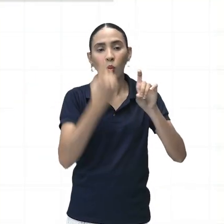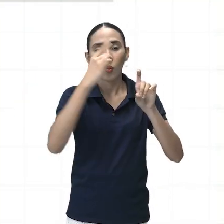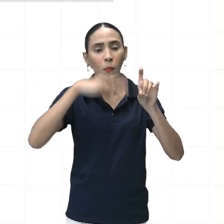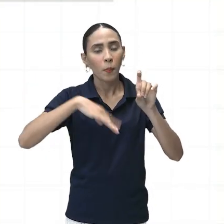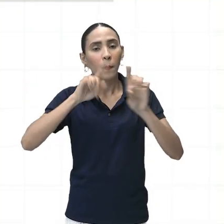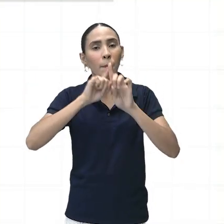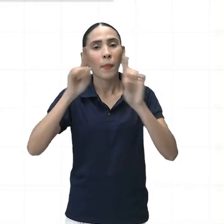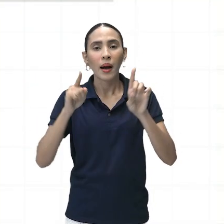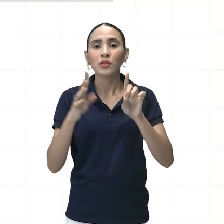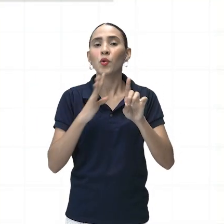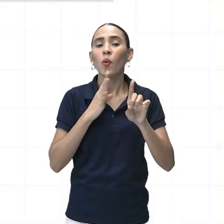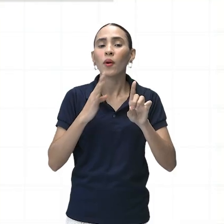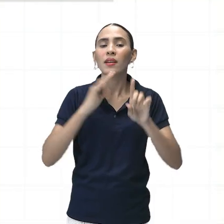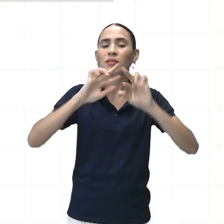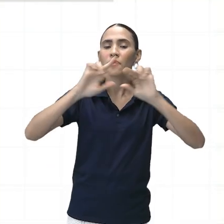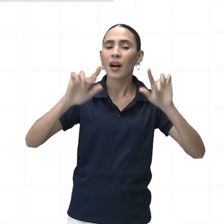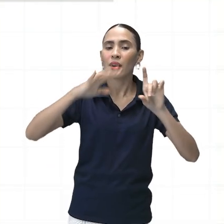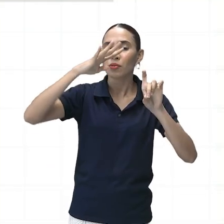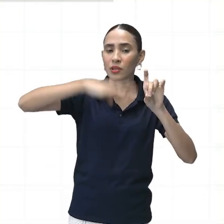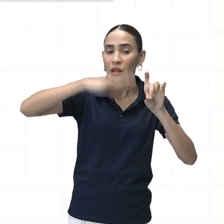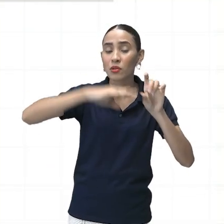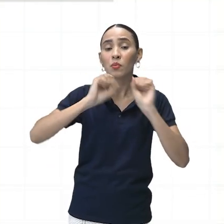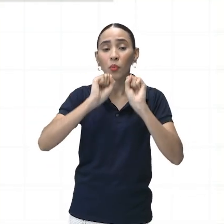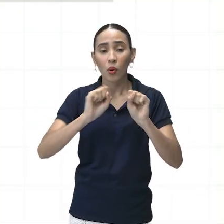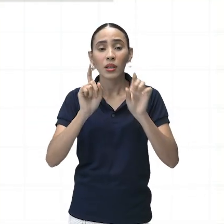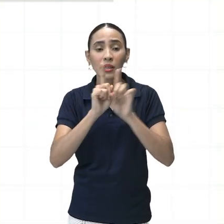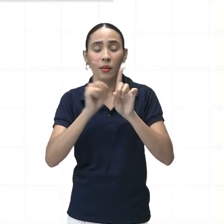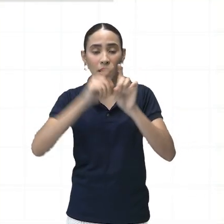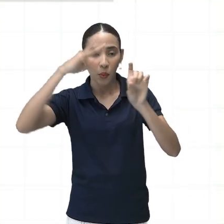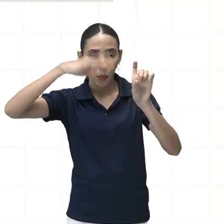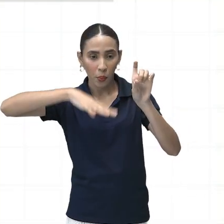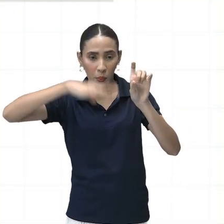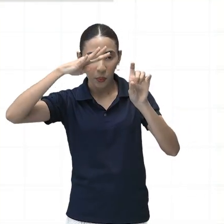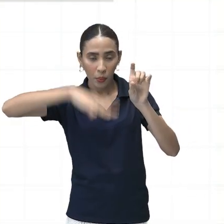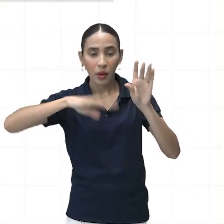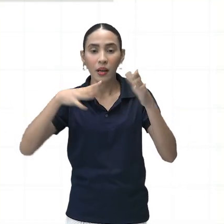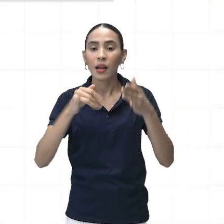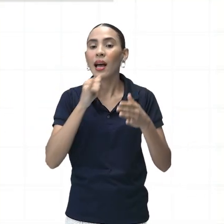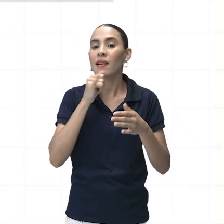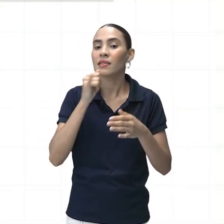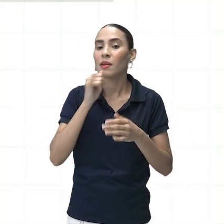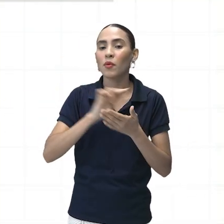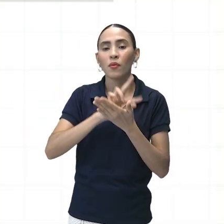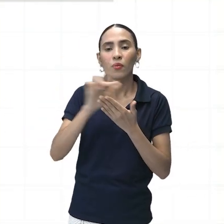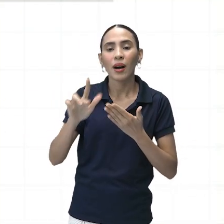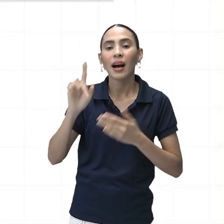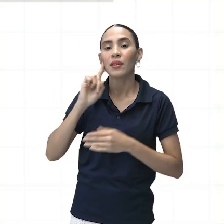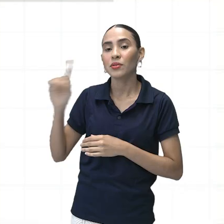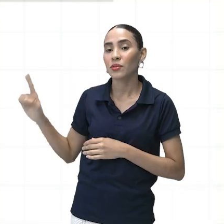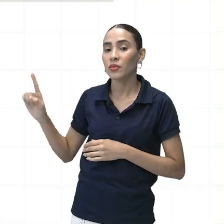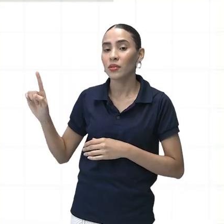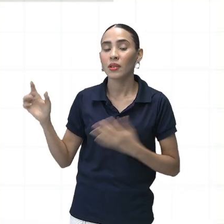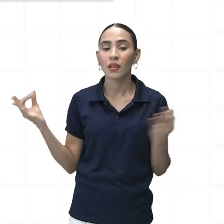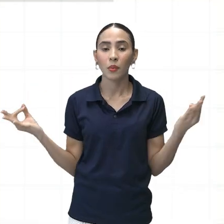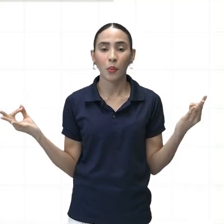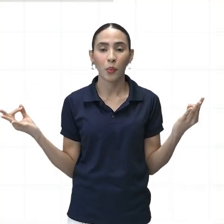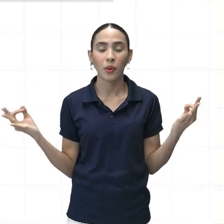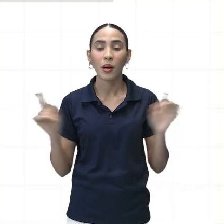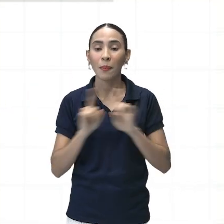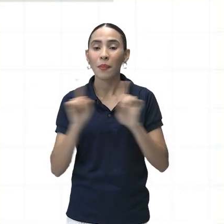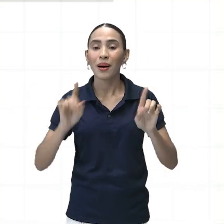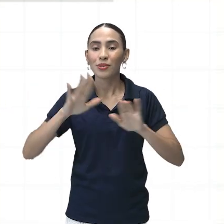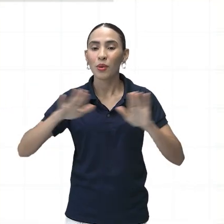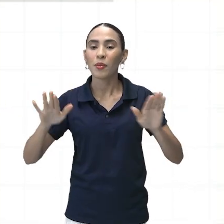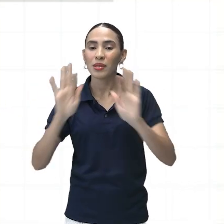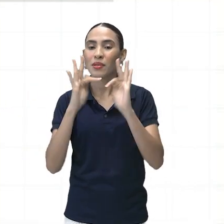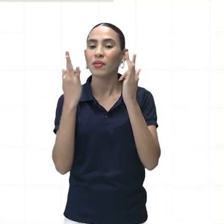outros deuses que também podem ser adorados, né? Aqui do lado você está vendo aqui diversos deuses hindus, mas que normalmente